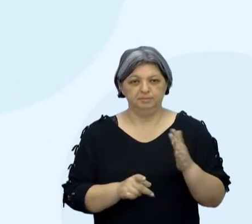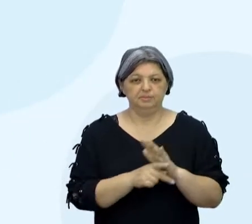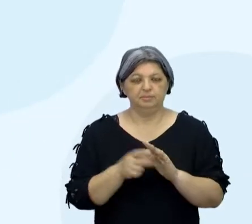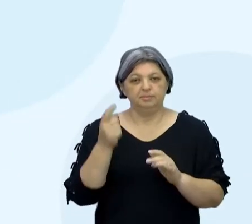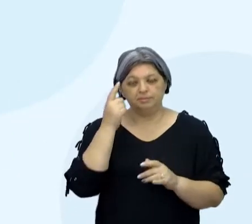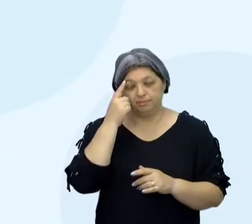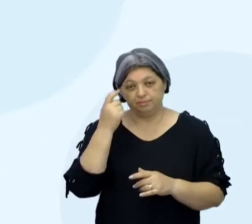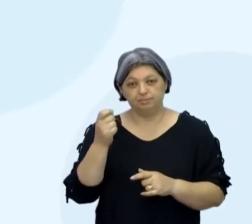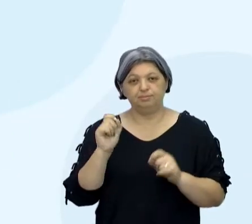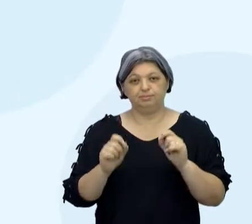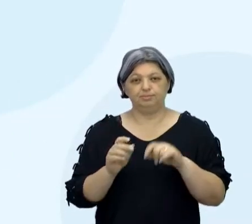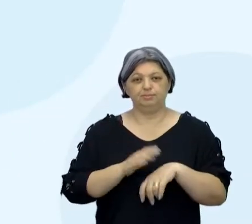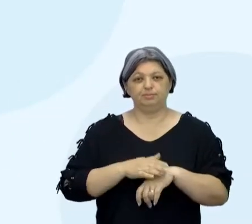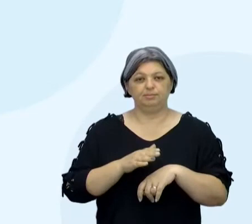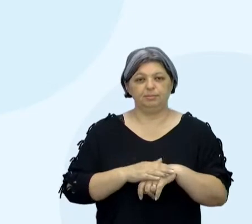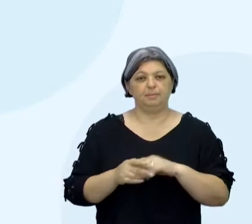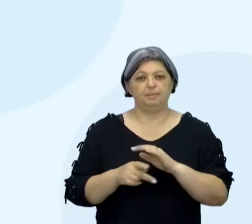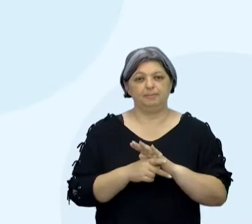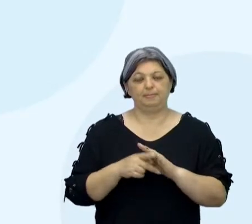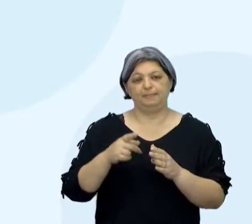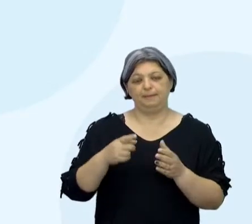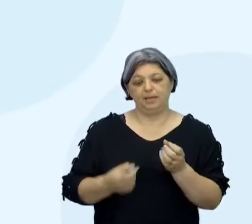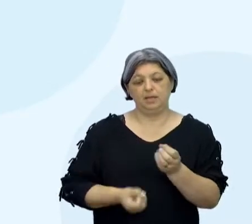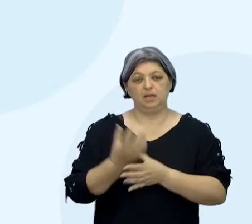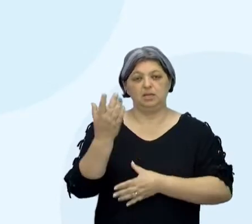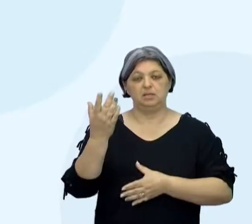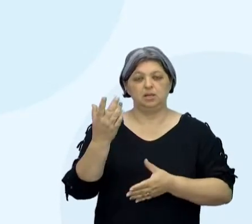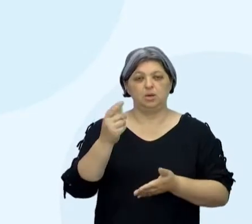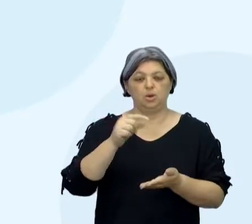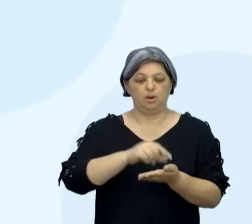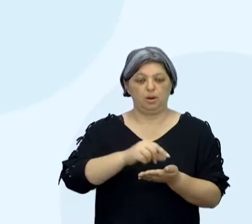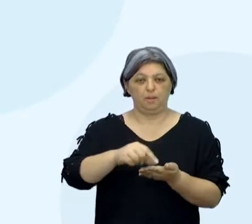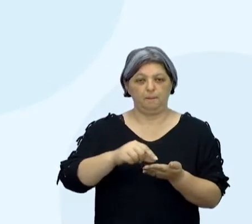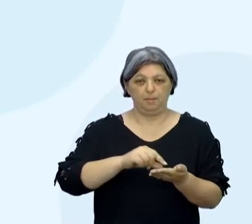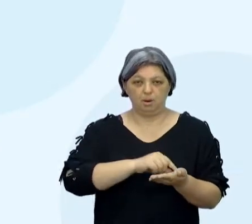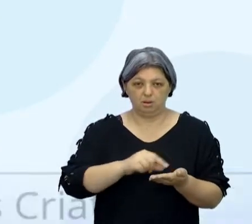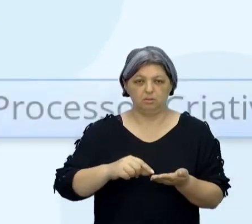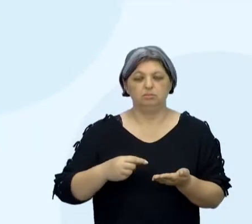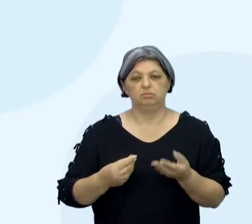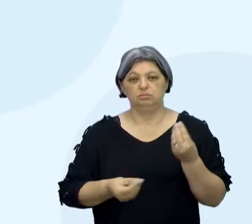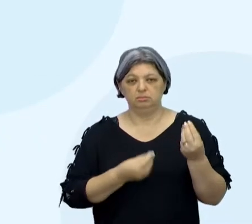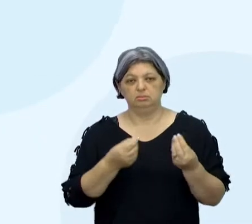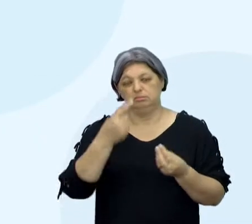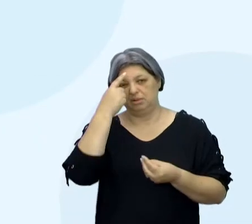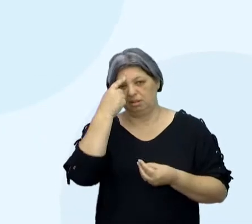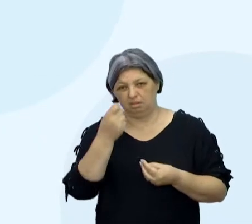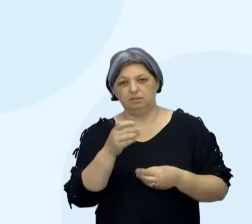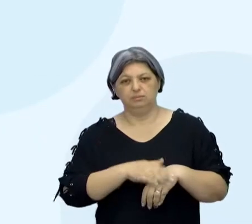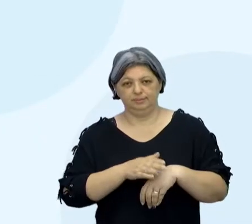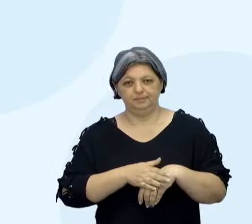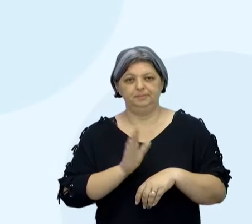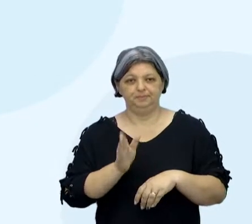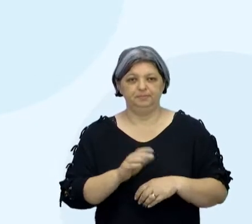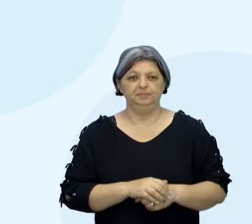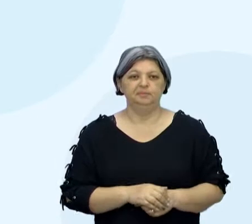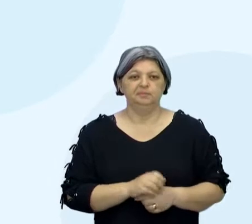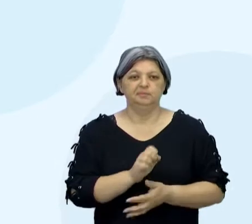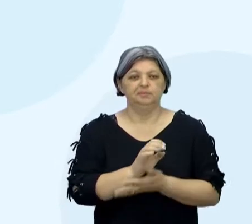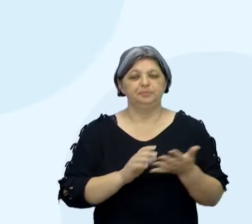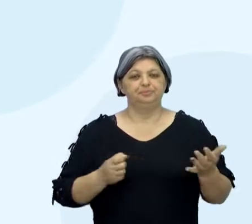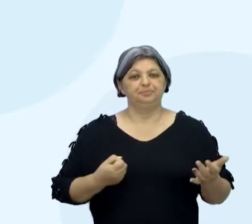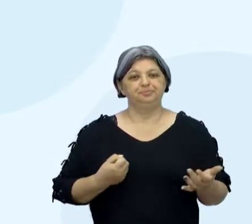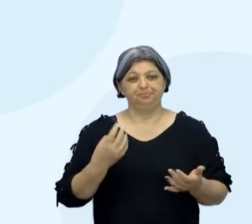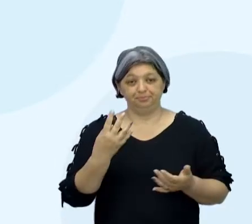na ideia de fazer um protótipo. Então a gente já meio que fez algumas ideias aqui. A nossa atividade 4